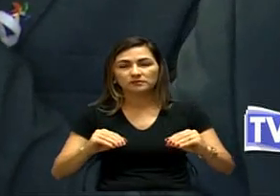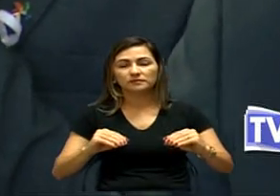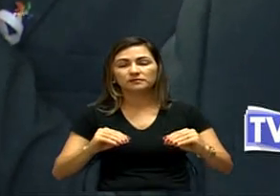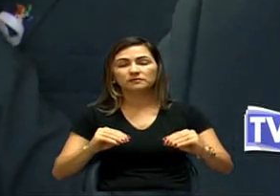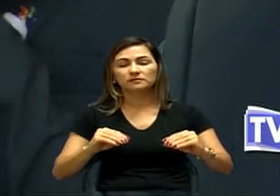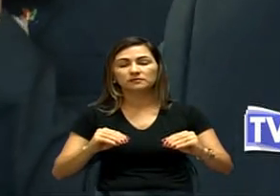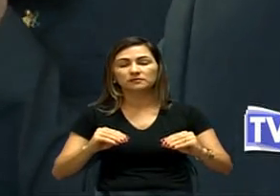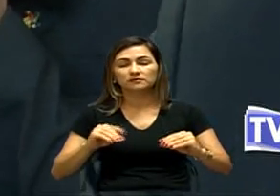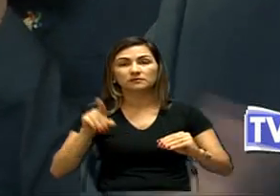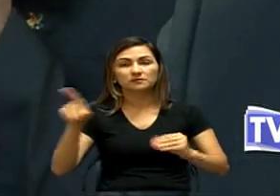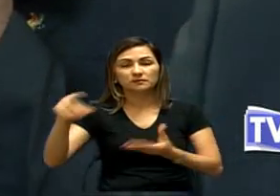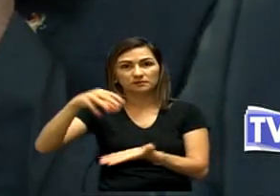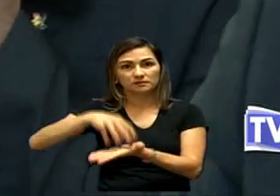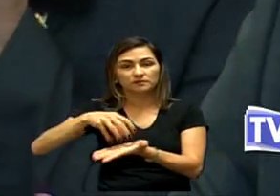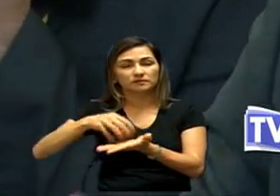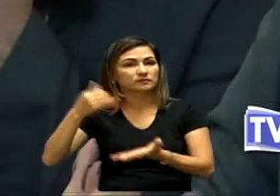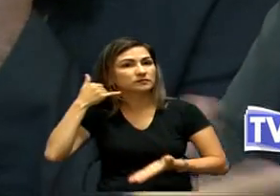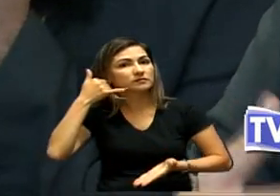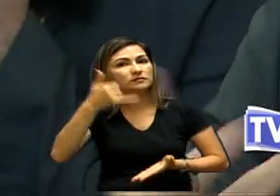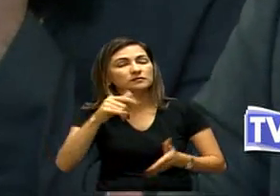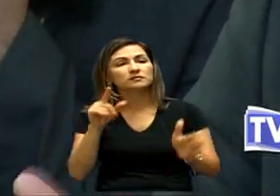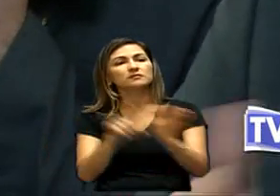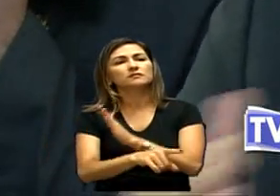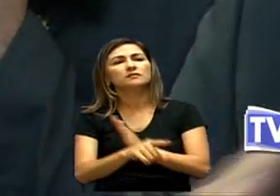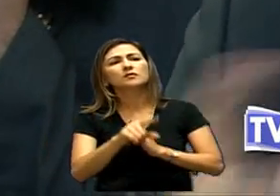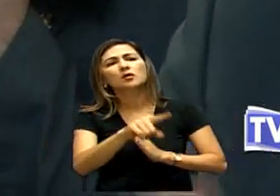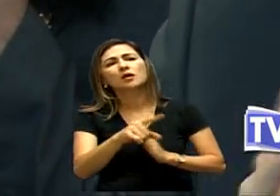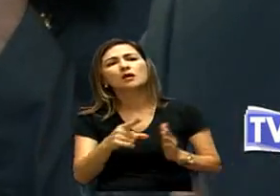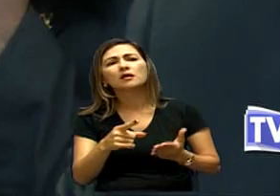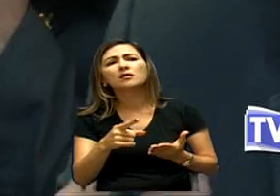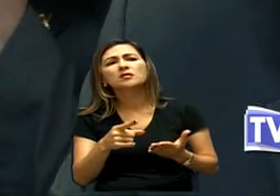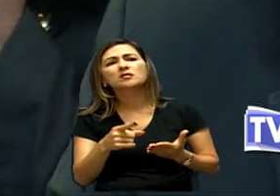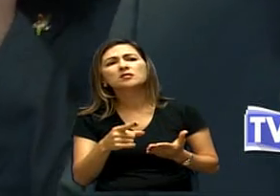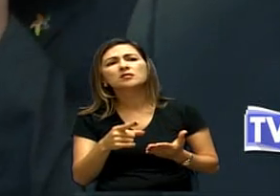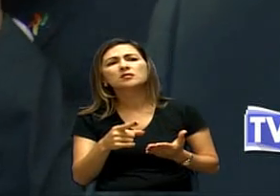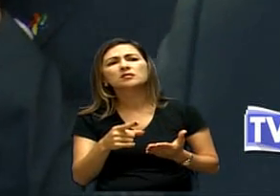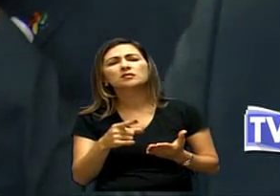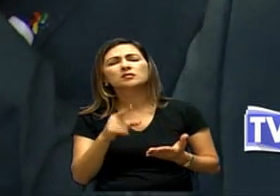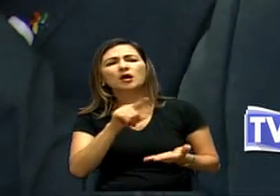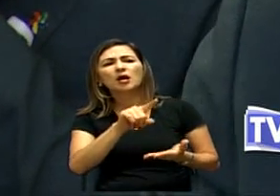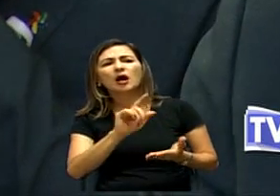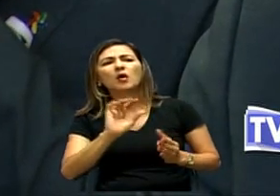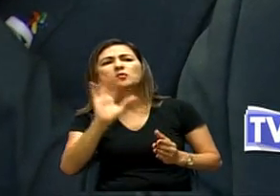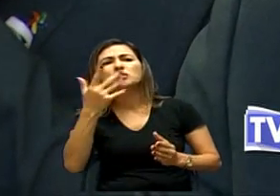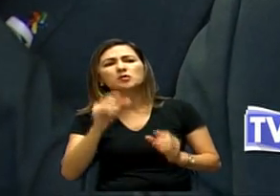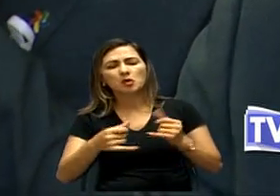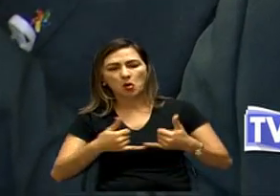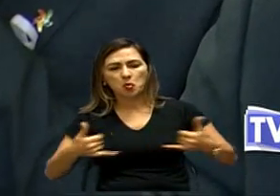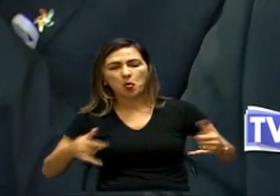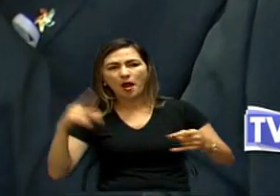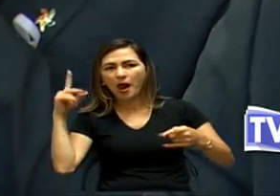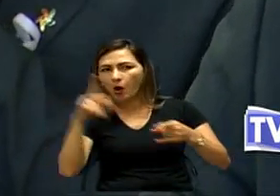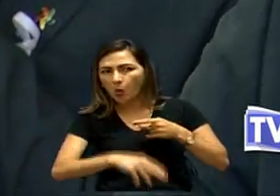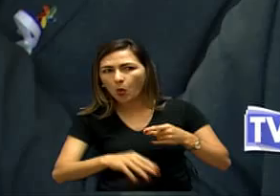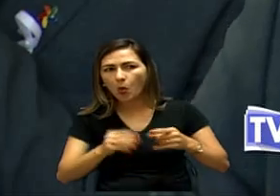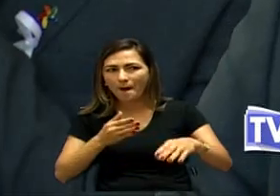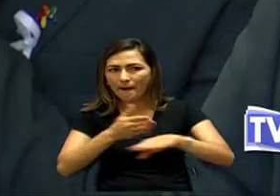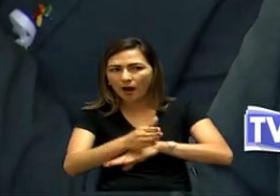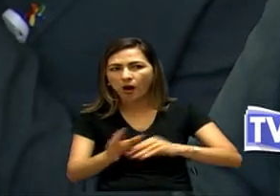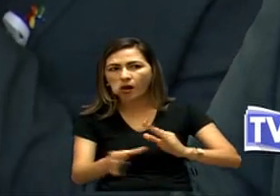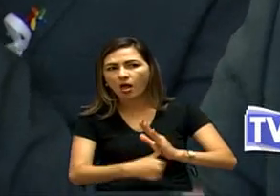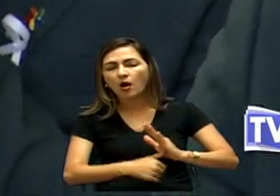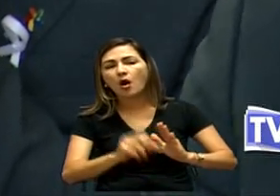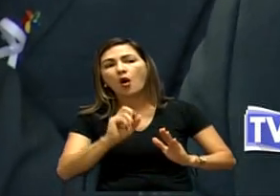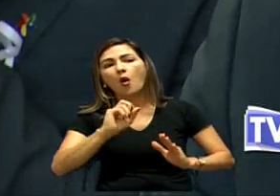ali realmente acabou a força ou o que está acontecendo, para perguntar, né, para ver se não, realmente alguém cortou a energia para poder invadir. Se alguém